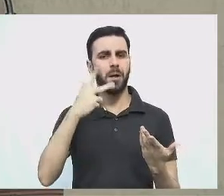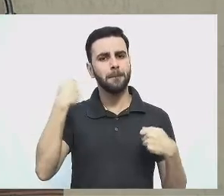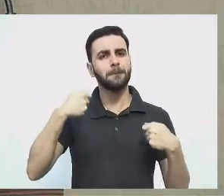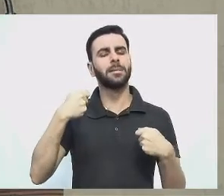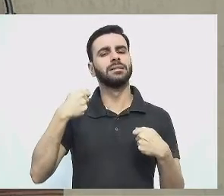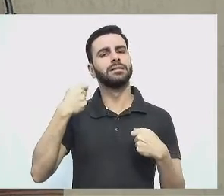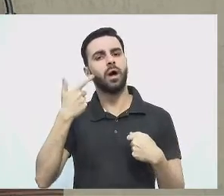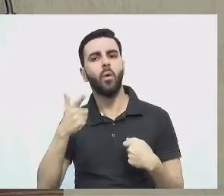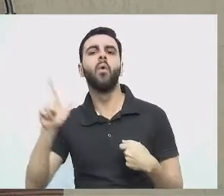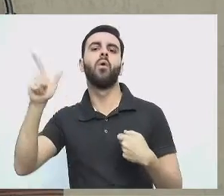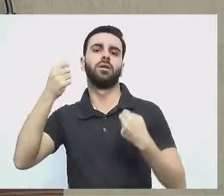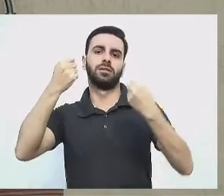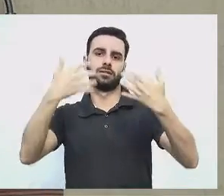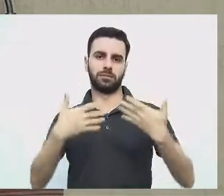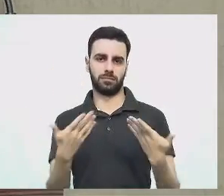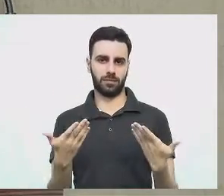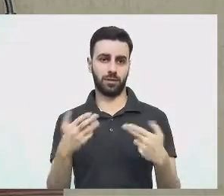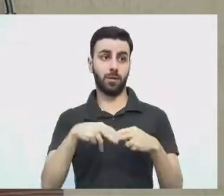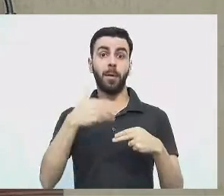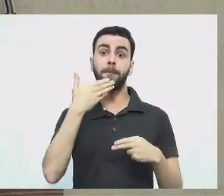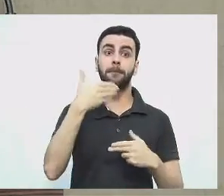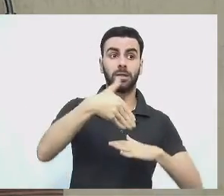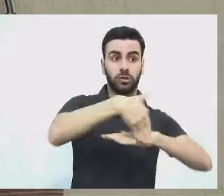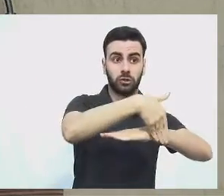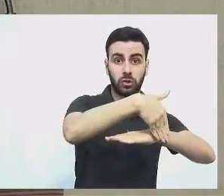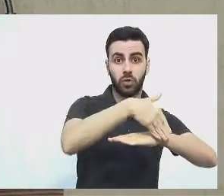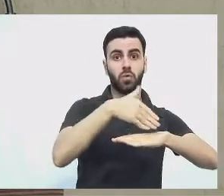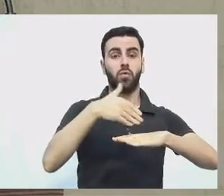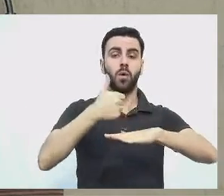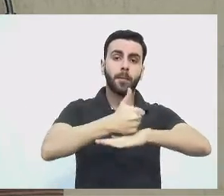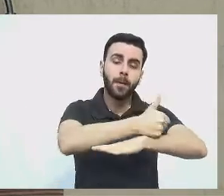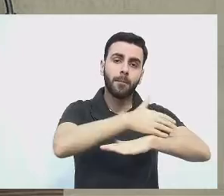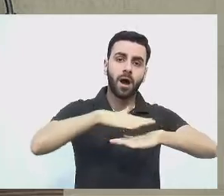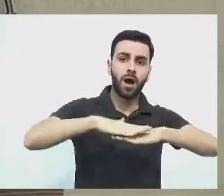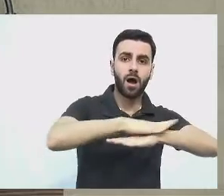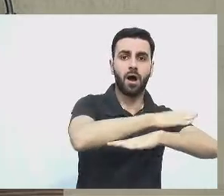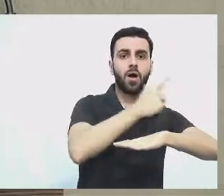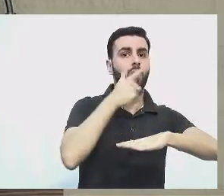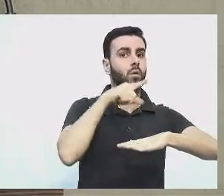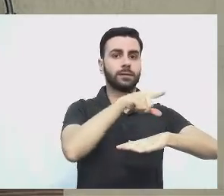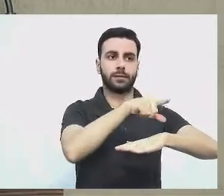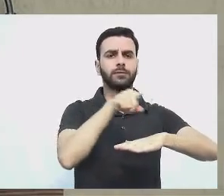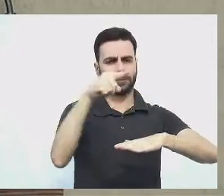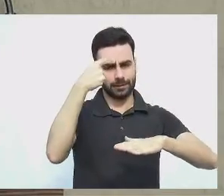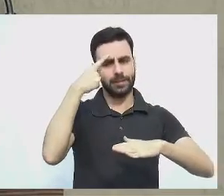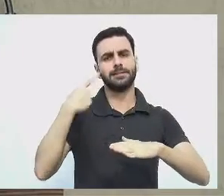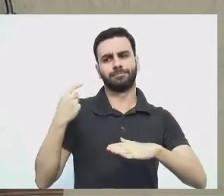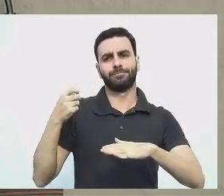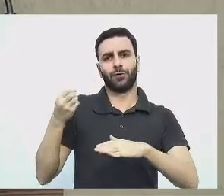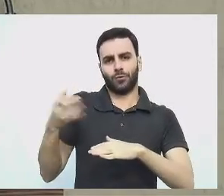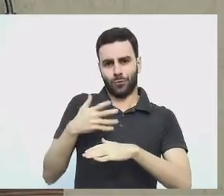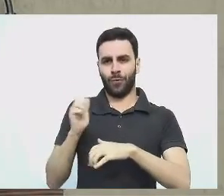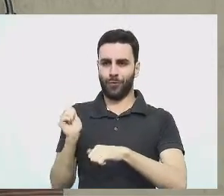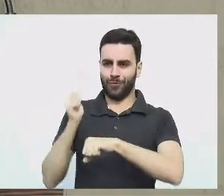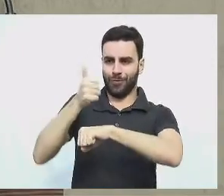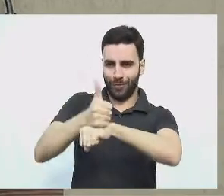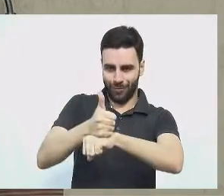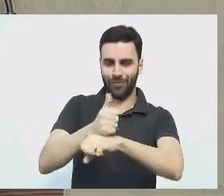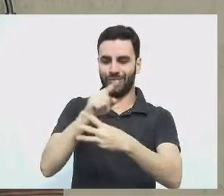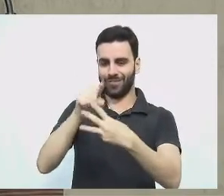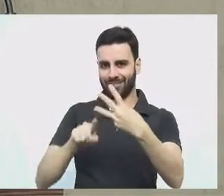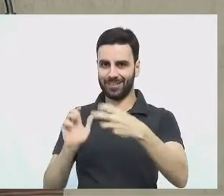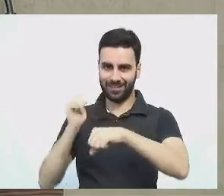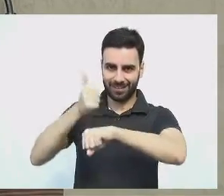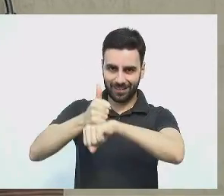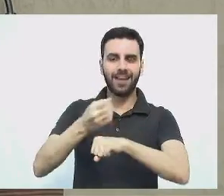Porque pedir uma rua, pedir um asfalto, vocês vão passar por aqui, agora dirijo a palavra a vocês, vocês vão